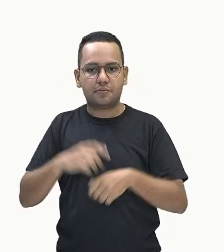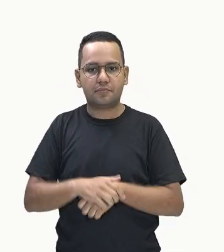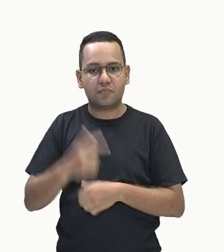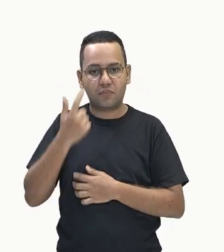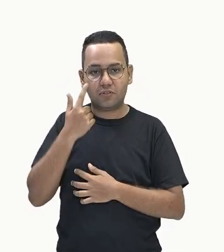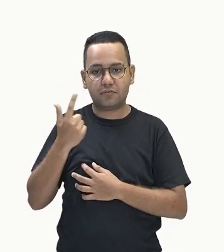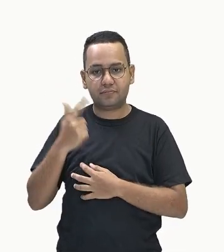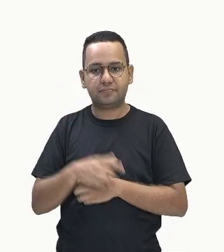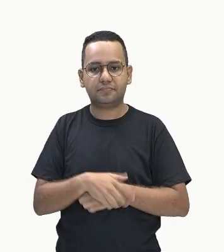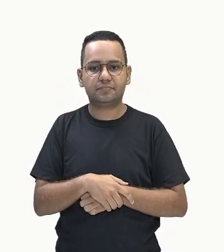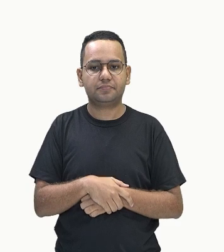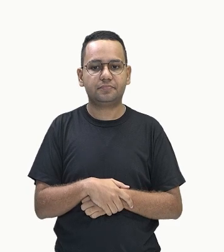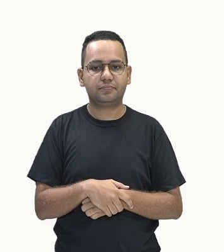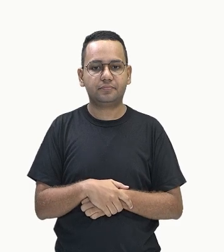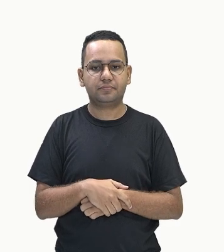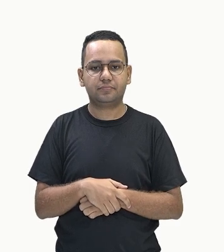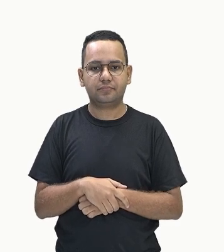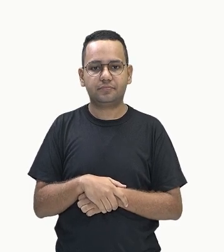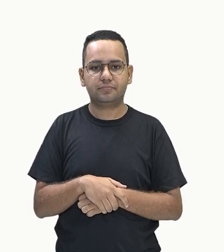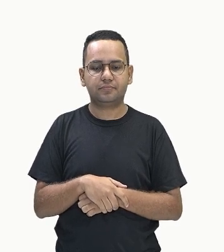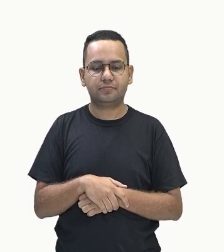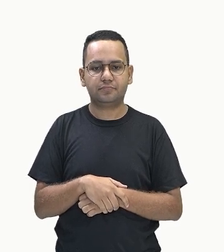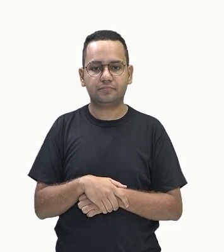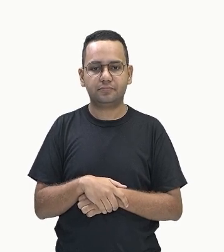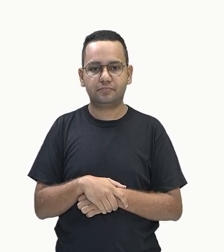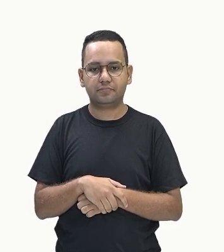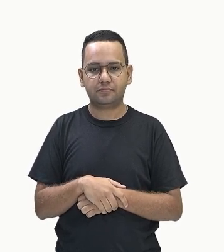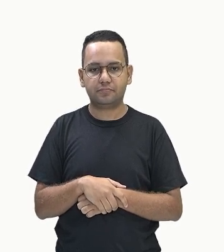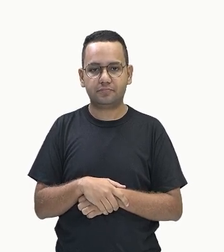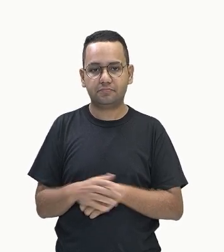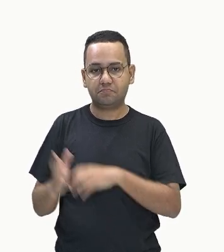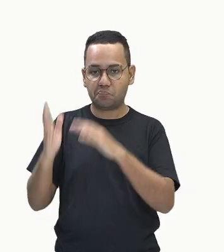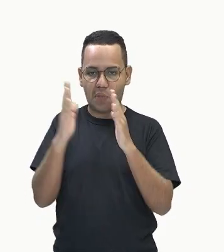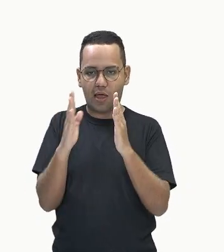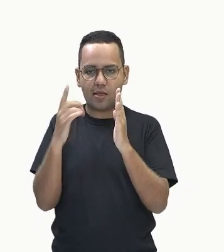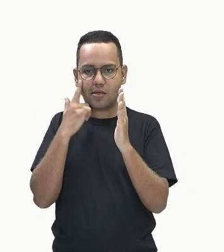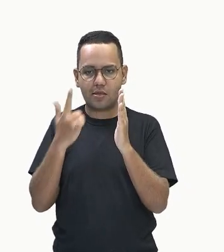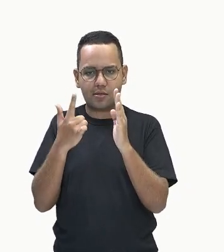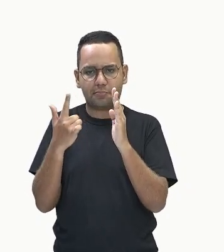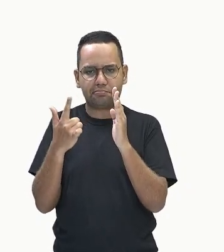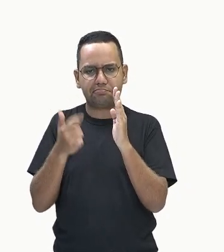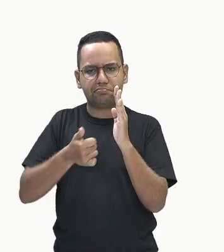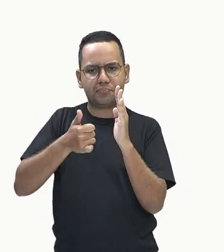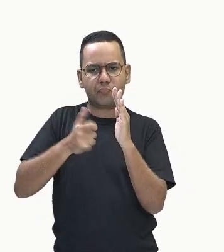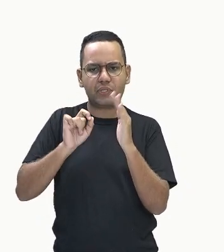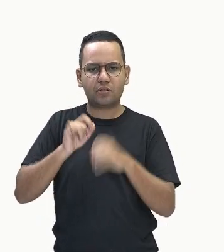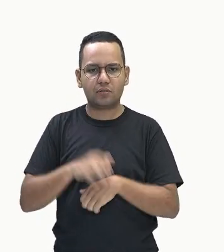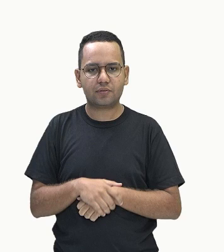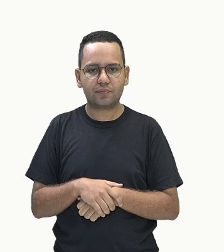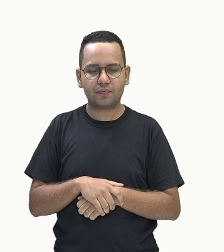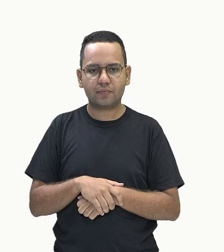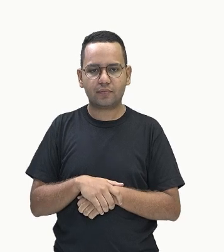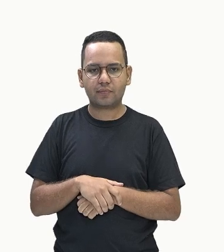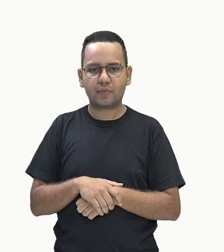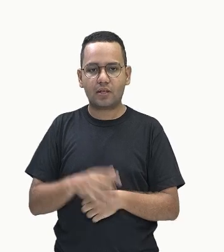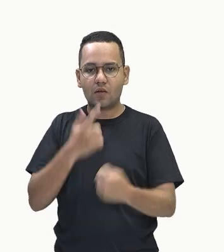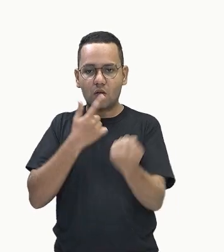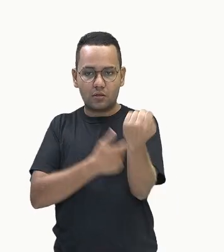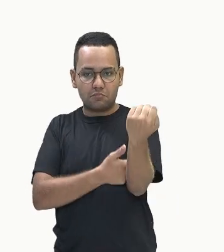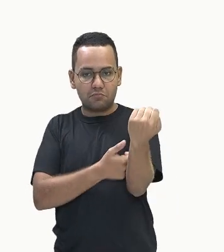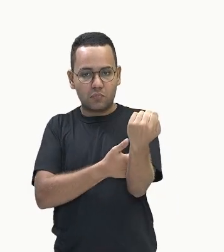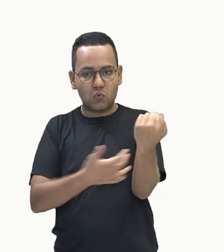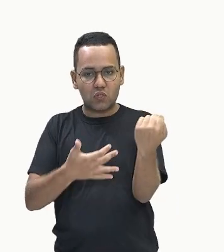Olha só, na primeira figura, no primeiro lado dessa imagem, eu vou destacar para vocês, nós temos uma amostra de sangue sem